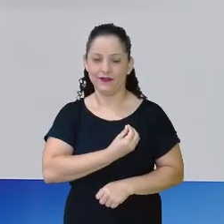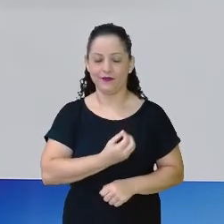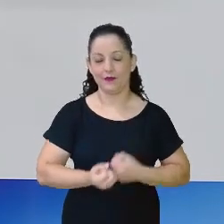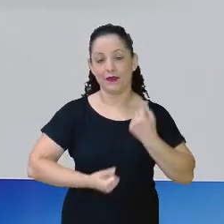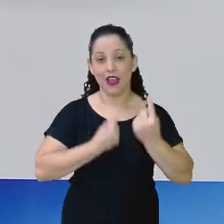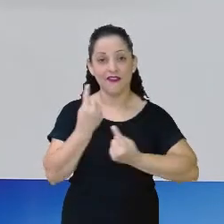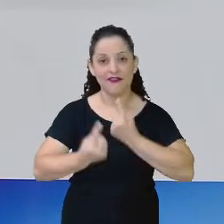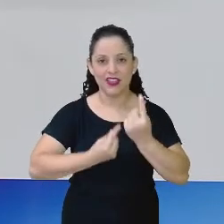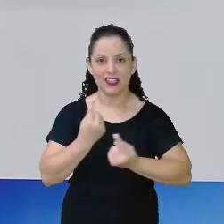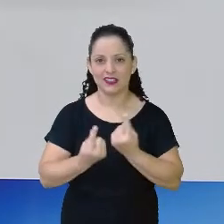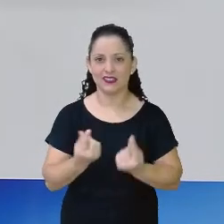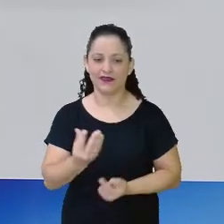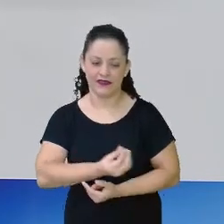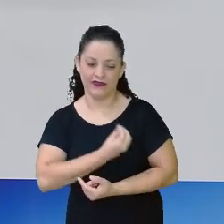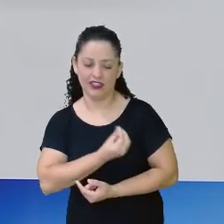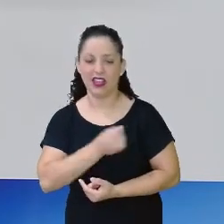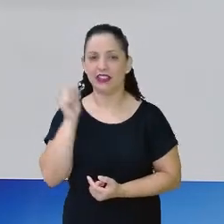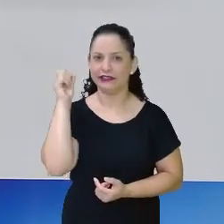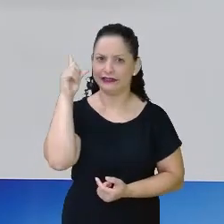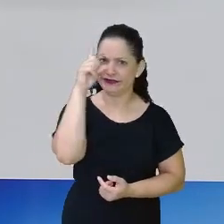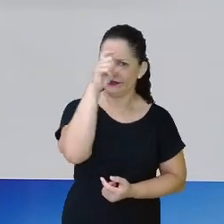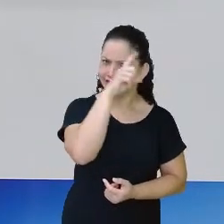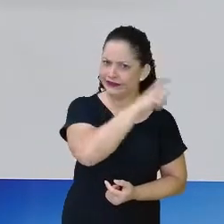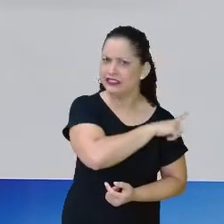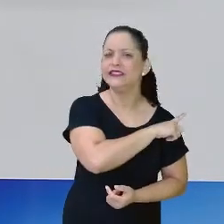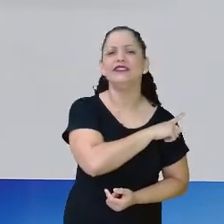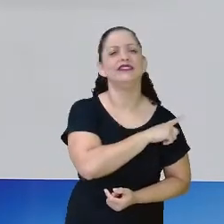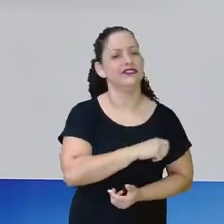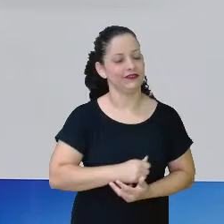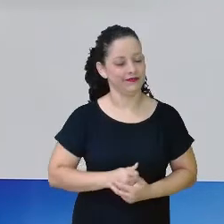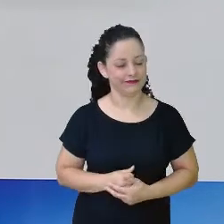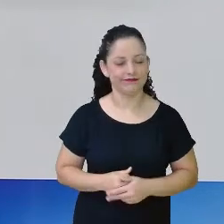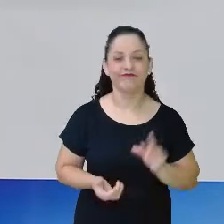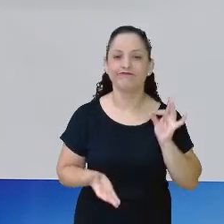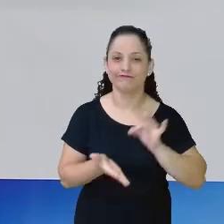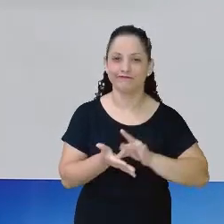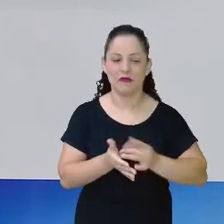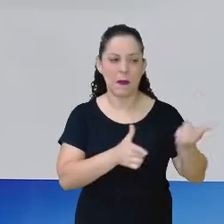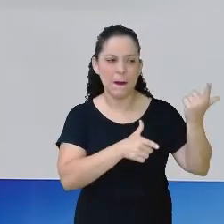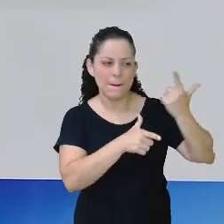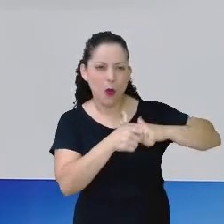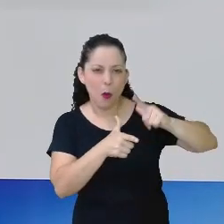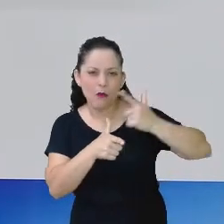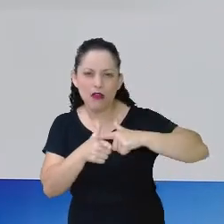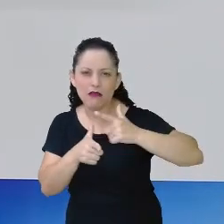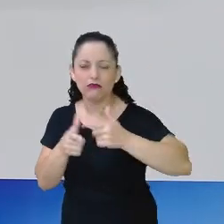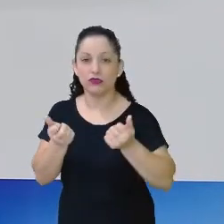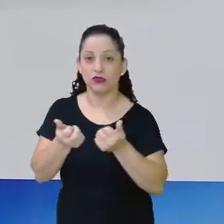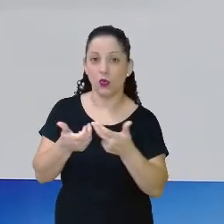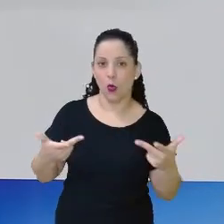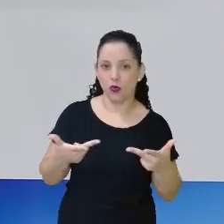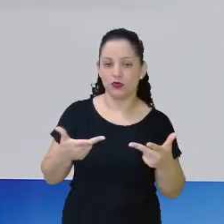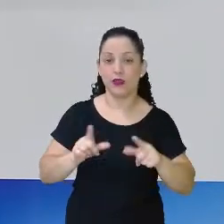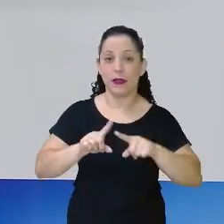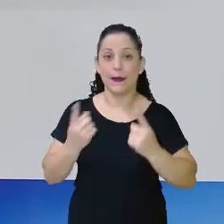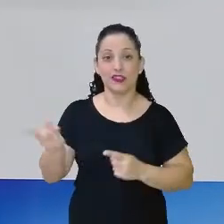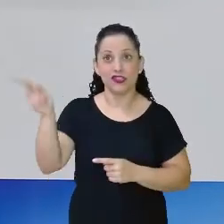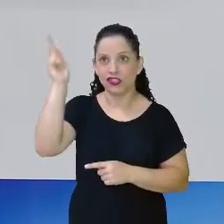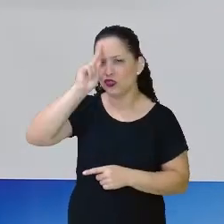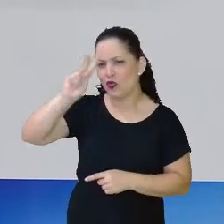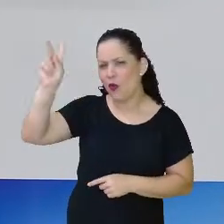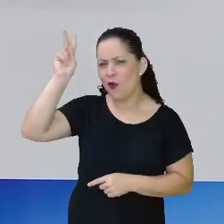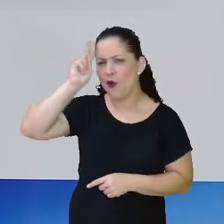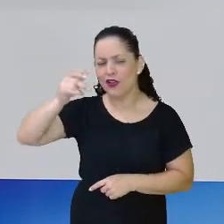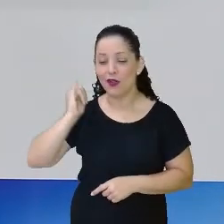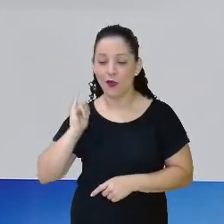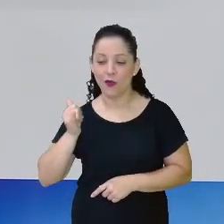não é? Você sabe disso. Existem dias que são mais difíceis do que outros, surgem alguns problemas. Então, os contos de fadas, os contos